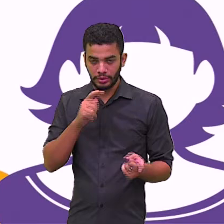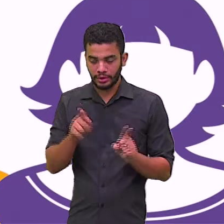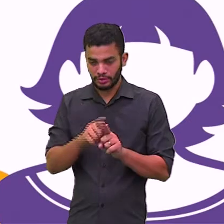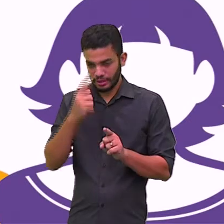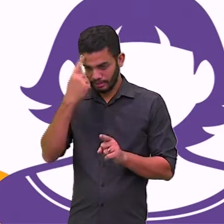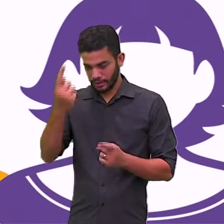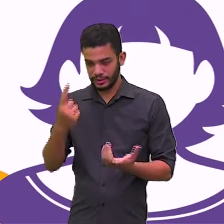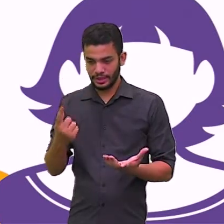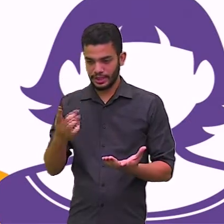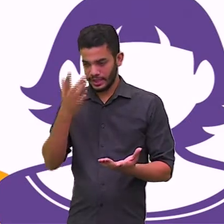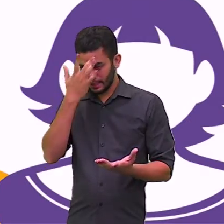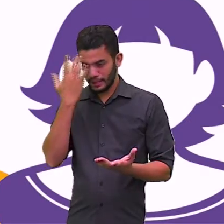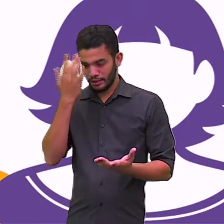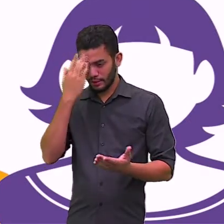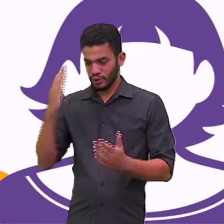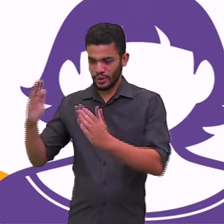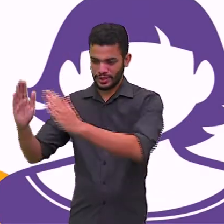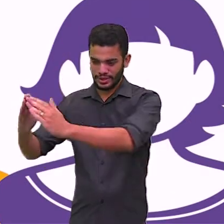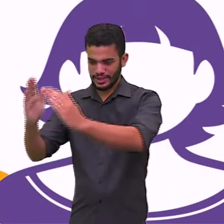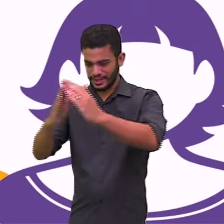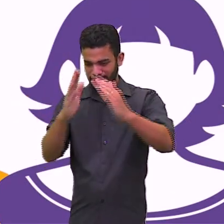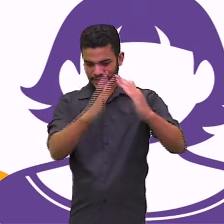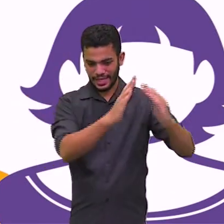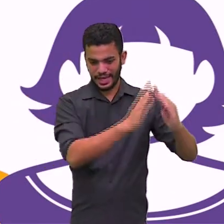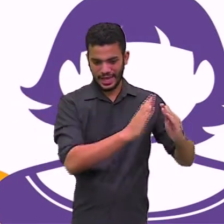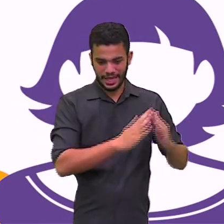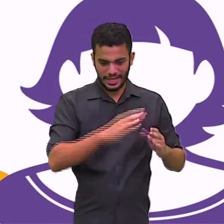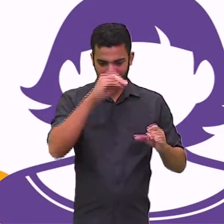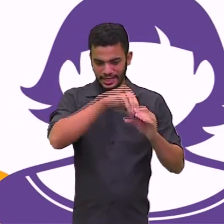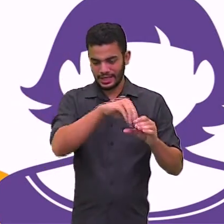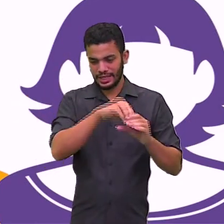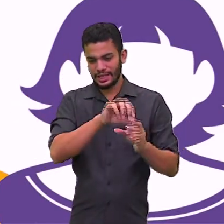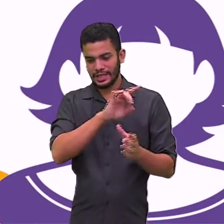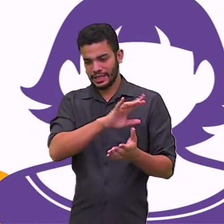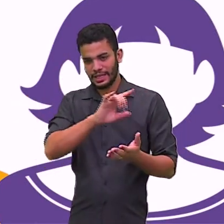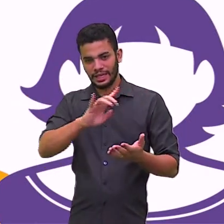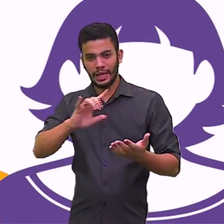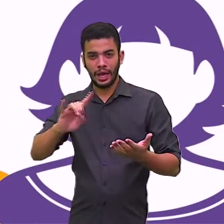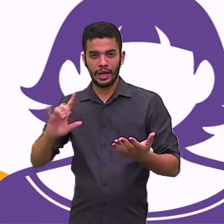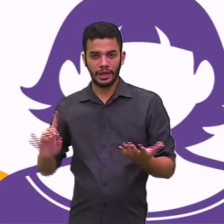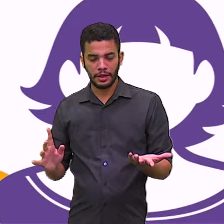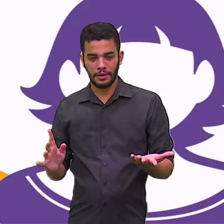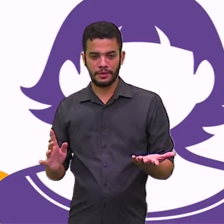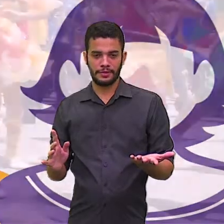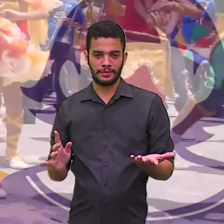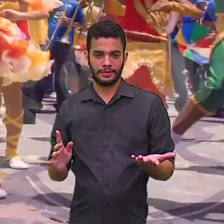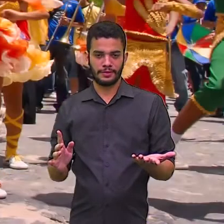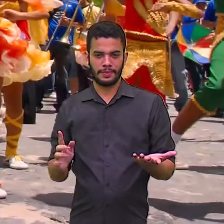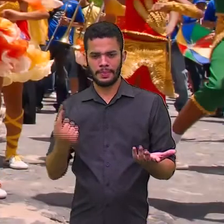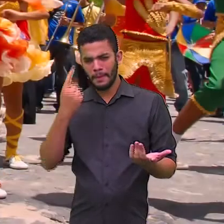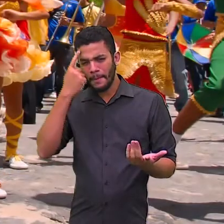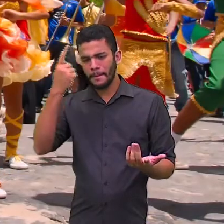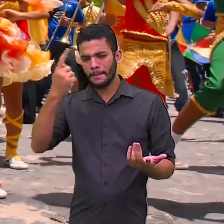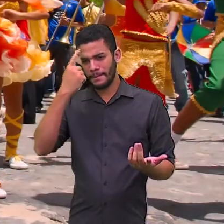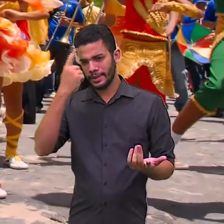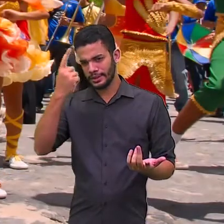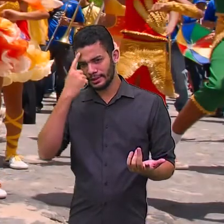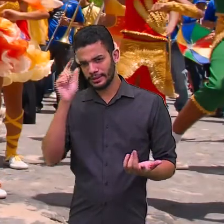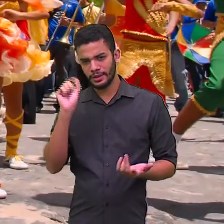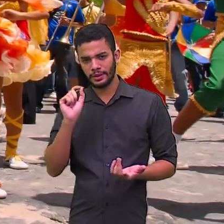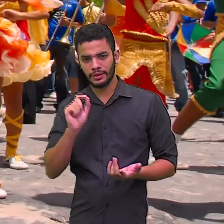casa e você, como ser único. Vamos mais a fundo?